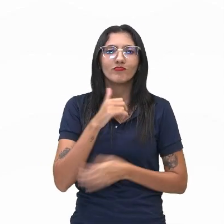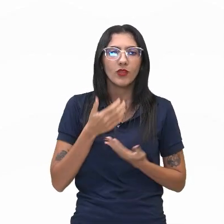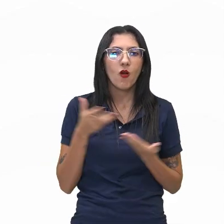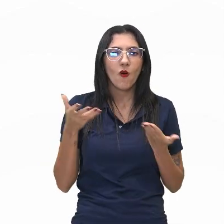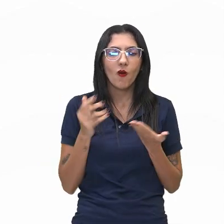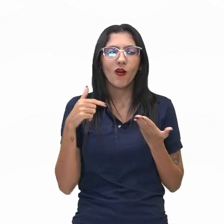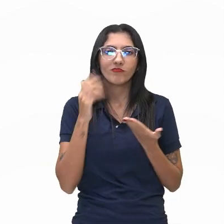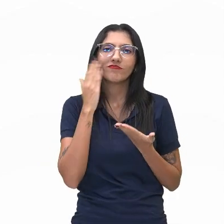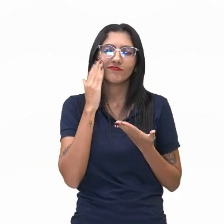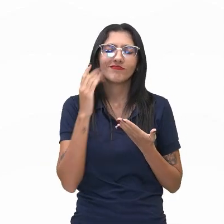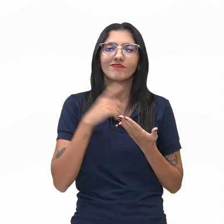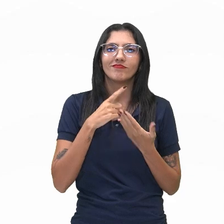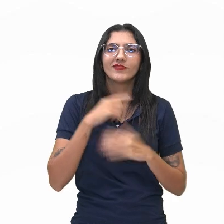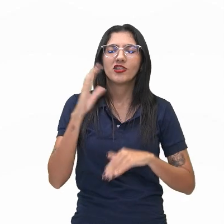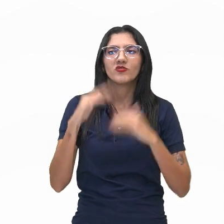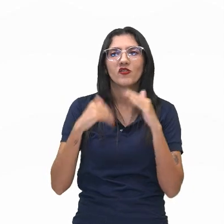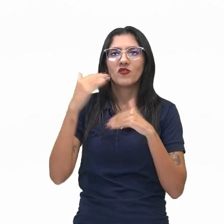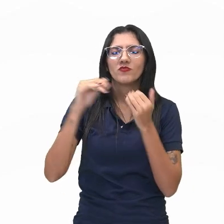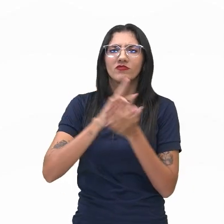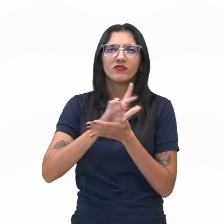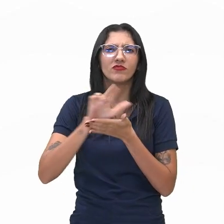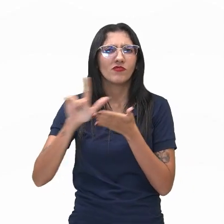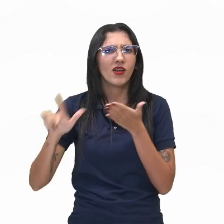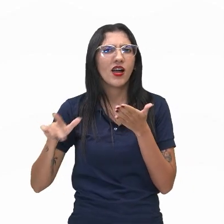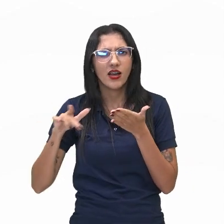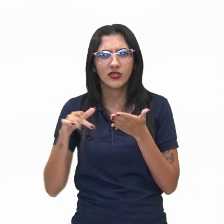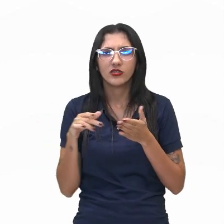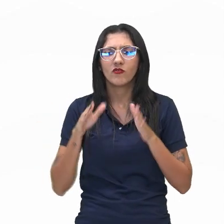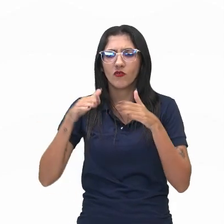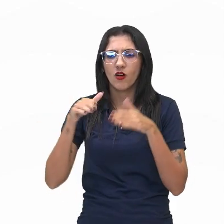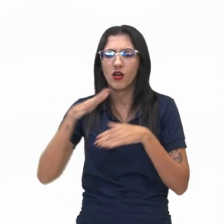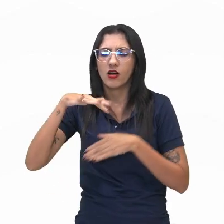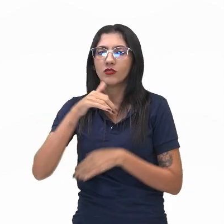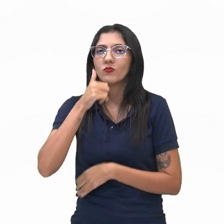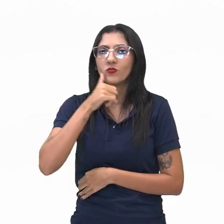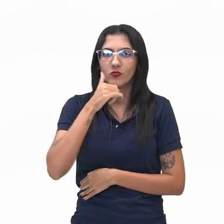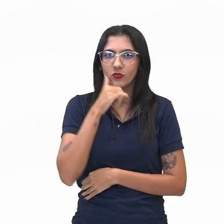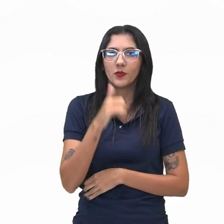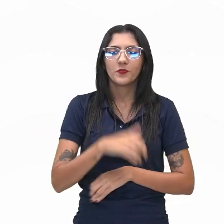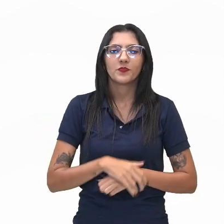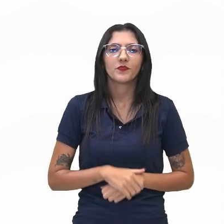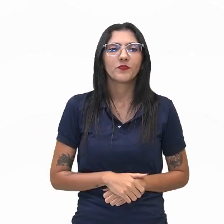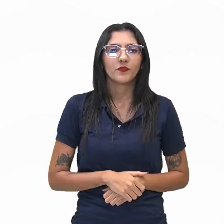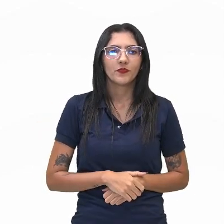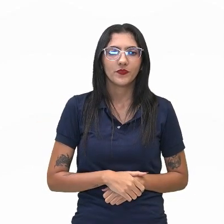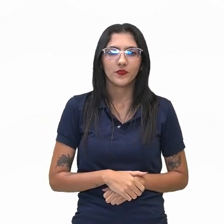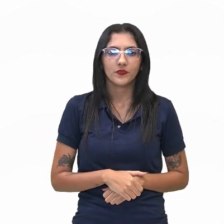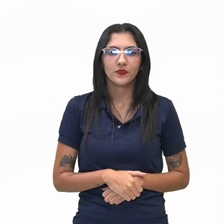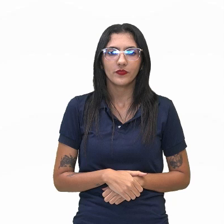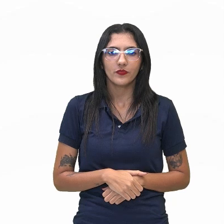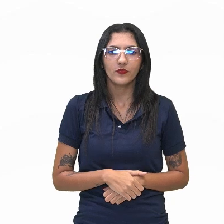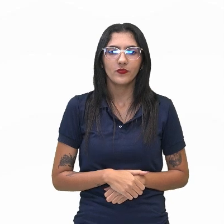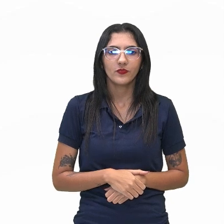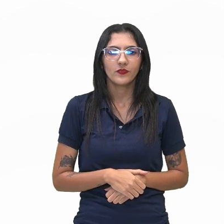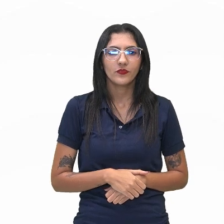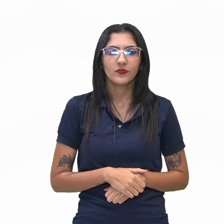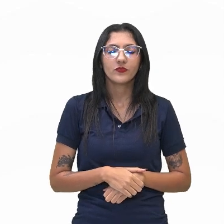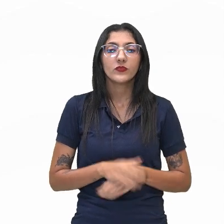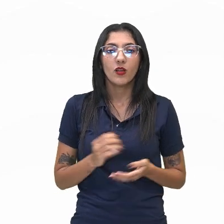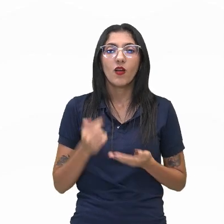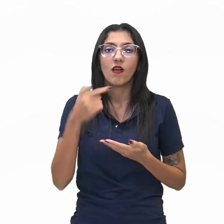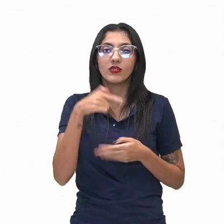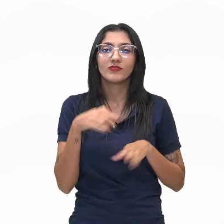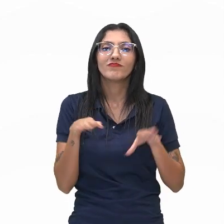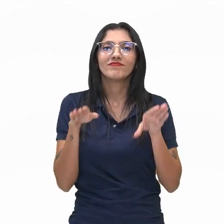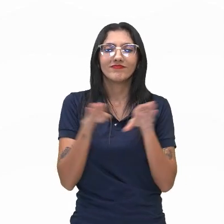muito desenvolvimento de atividades ligado a mulheres. E o BRICS, gente, também acabou